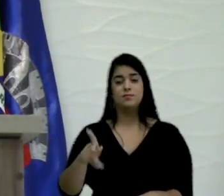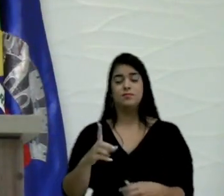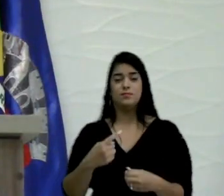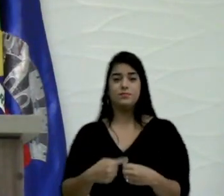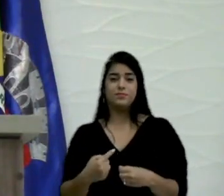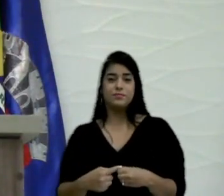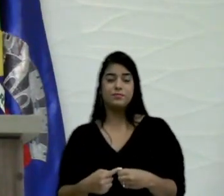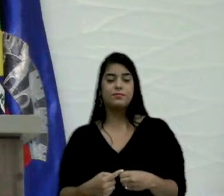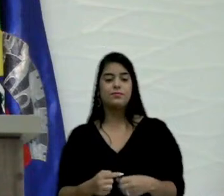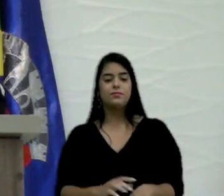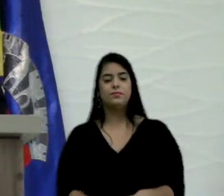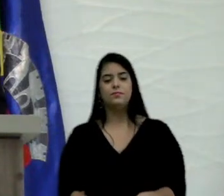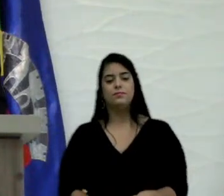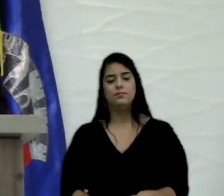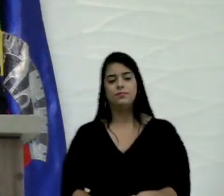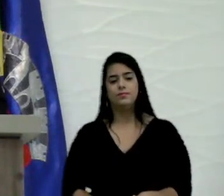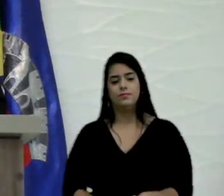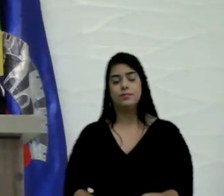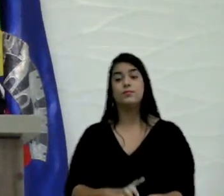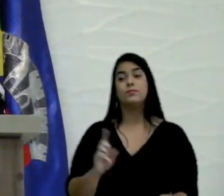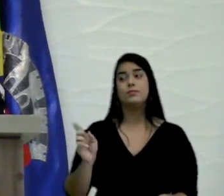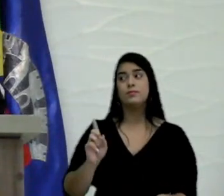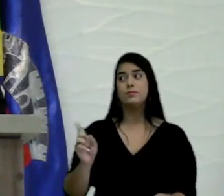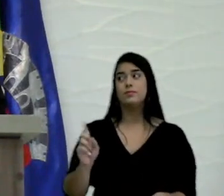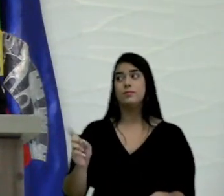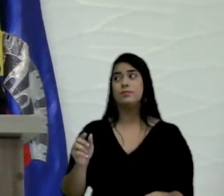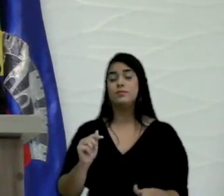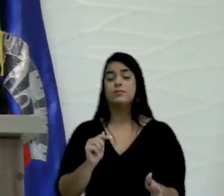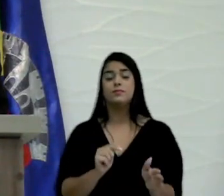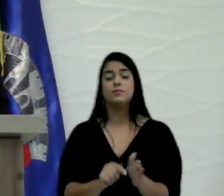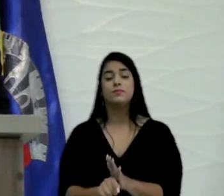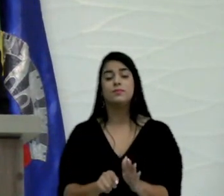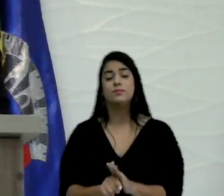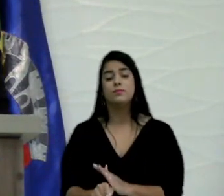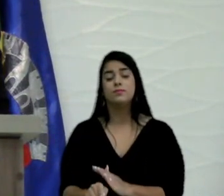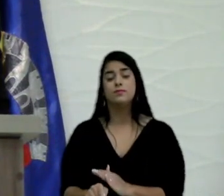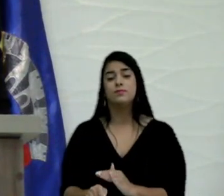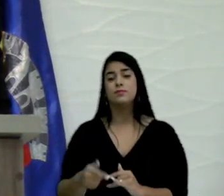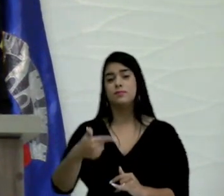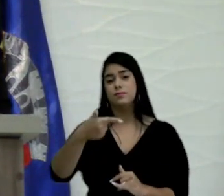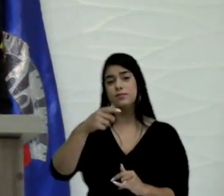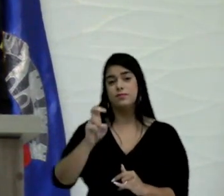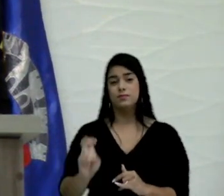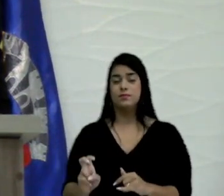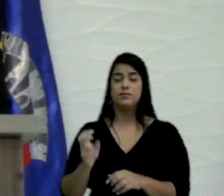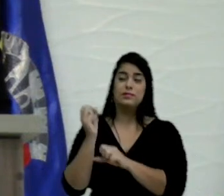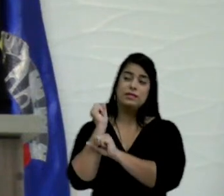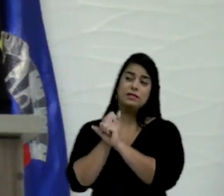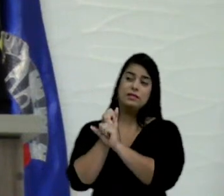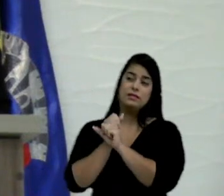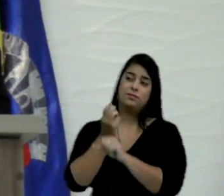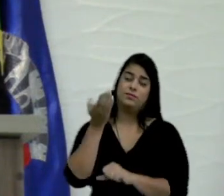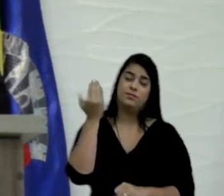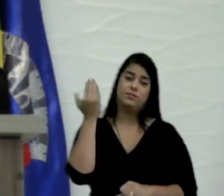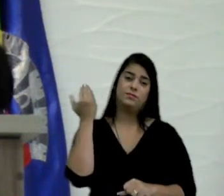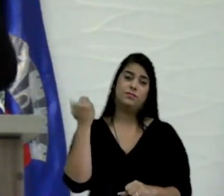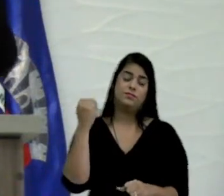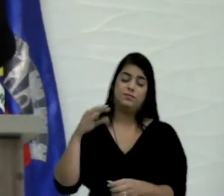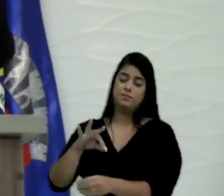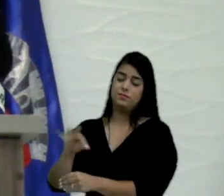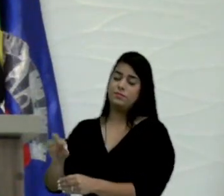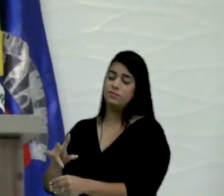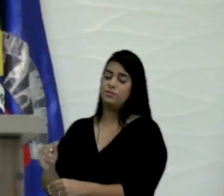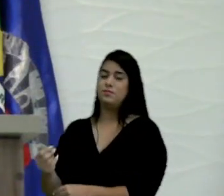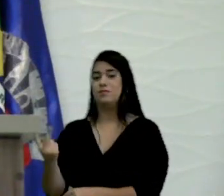cidade na última vez que nós tivemos lá eu contestei que há 25 anos atrás Espírito Santo tinha